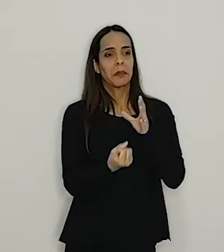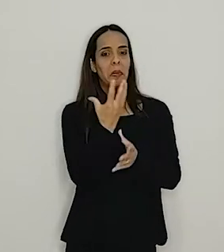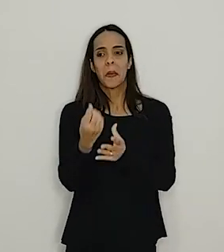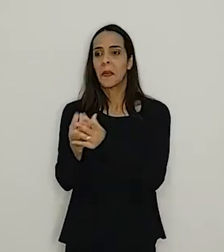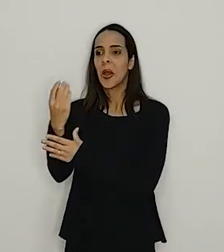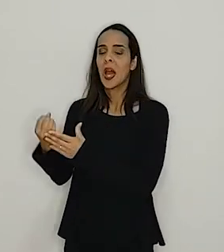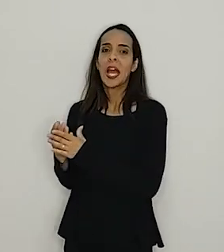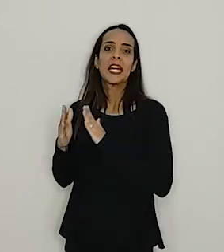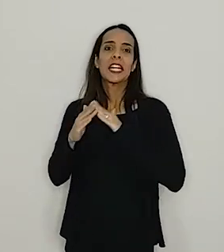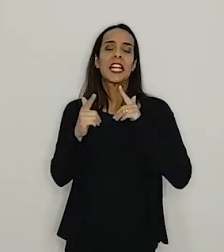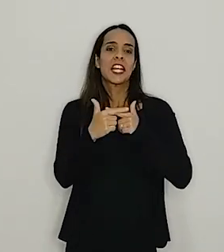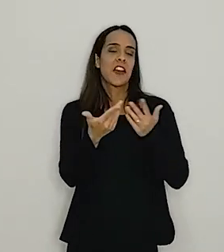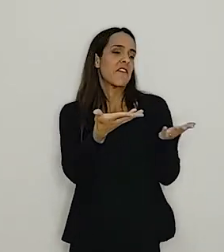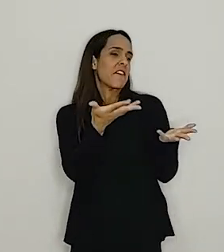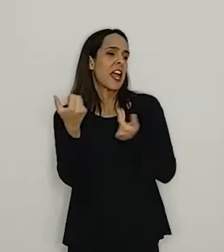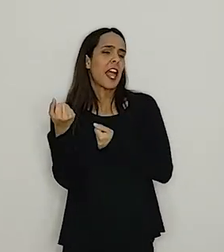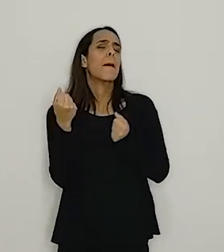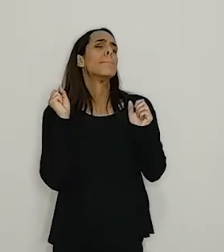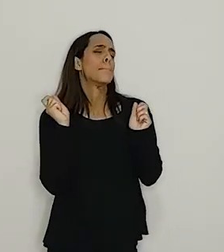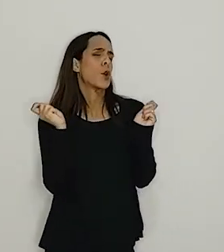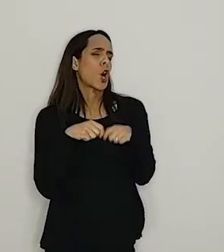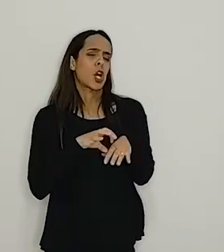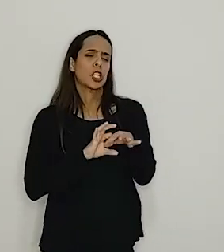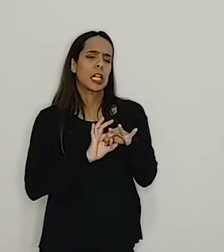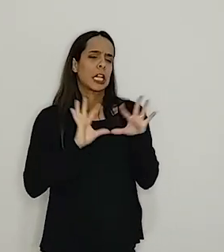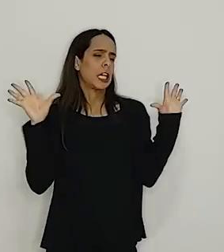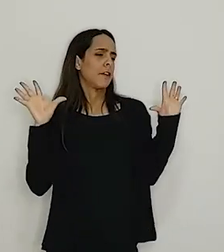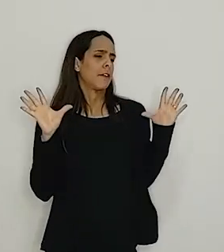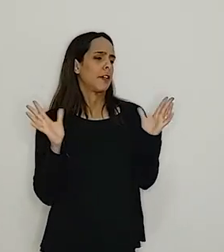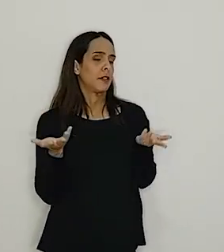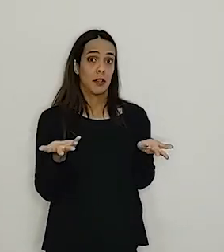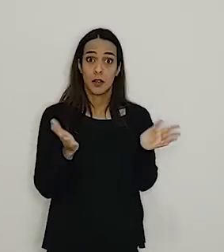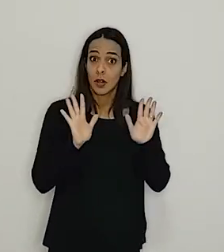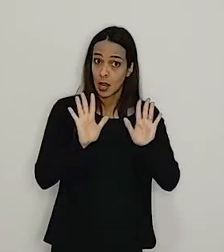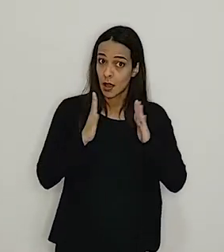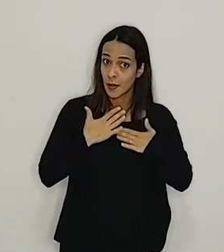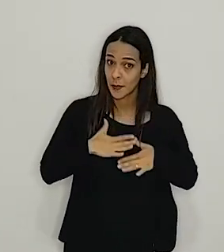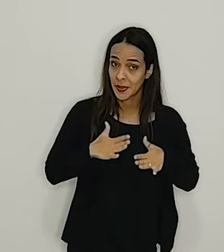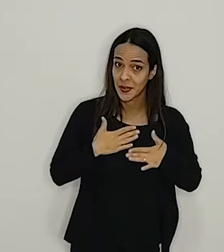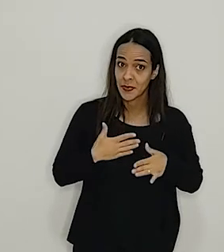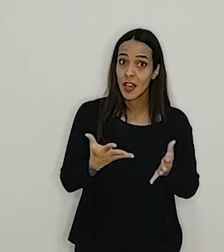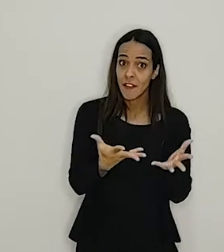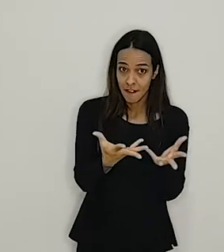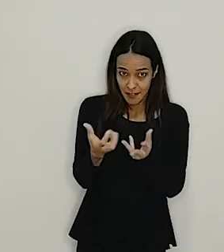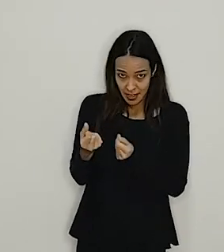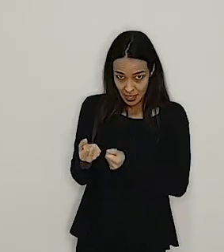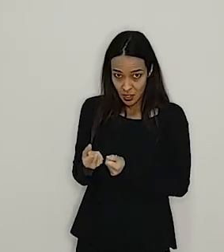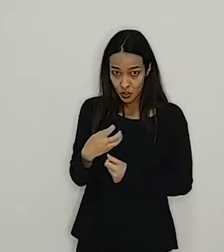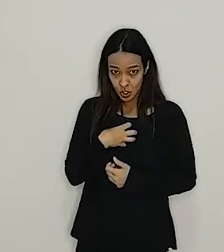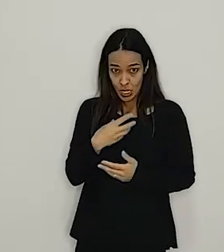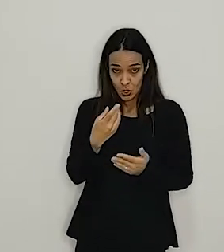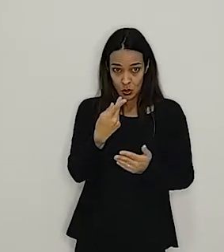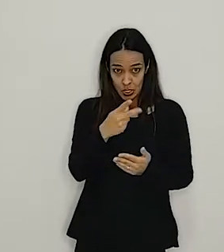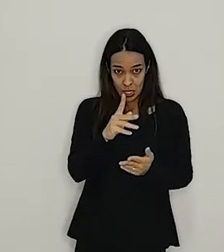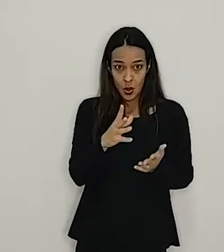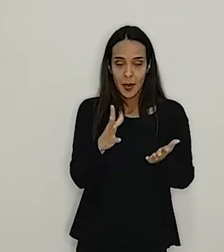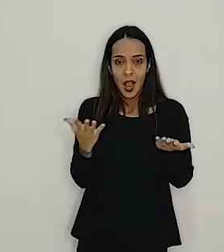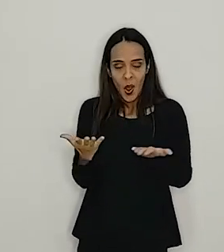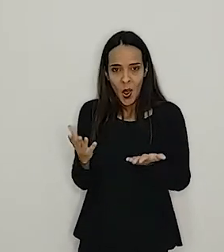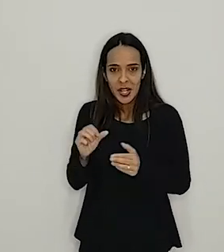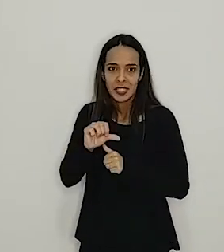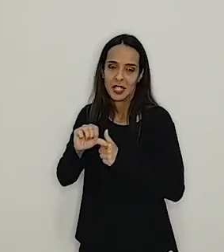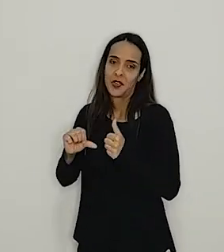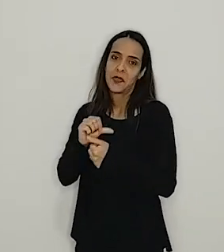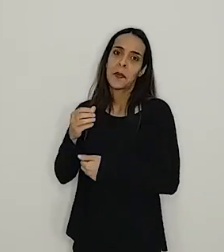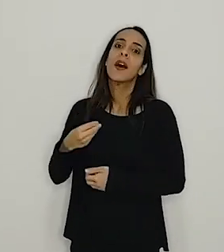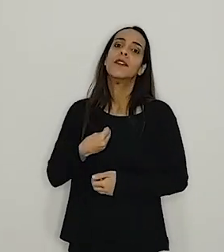que estão surgindo agora, né? Venha como está, né? Não é isso que eu estou dizendo, né? Venha como está, mas aqui apoiaremos esse projeto de